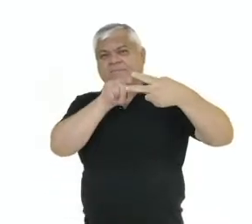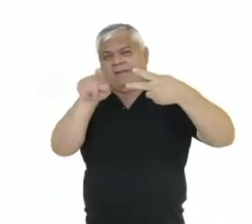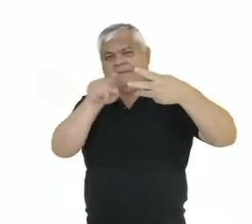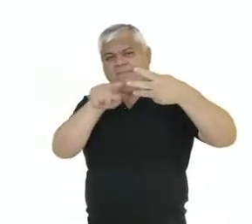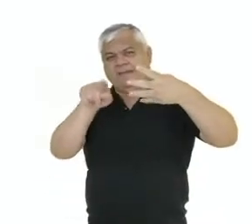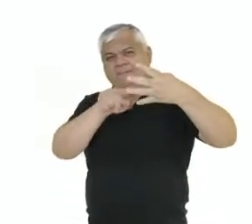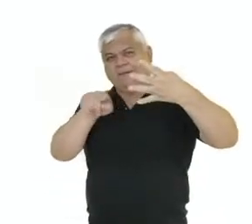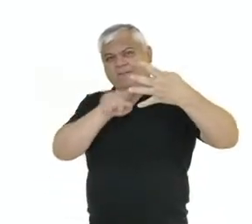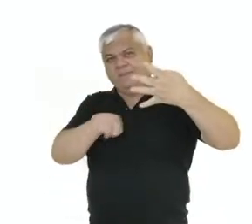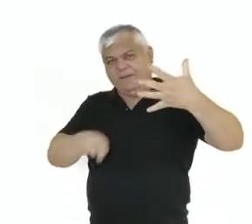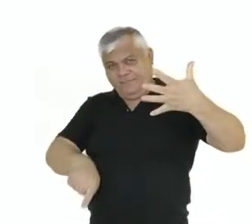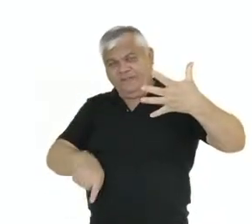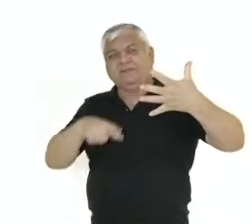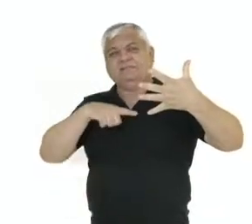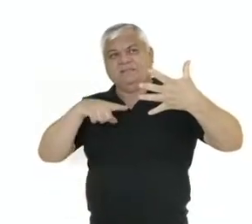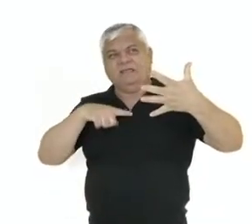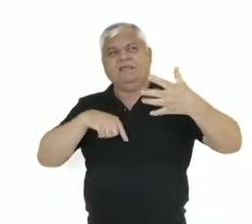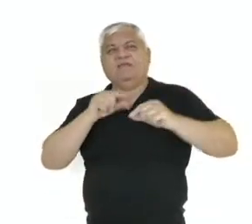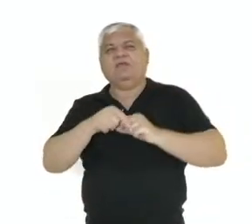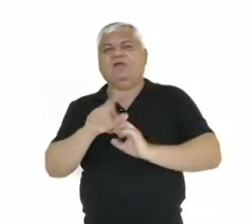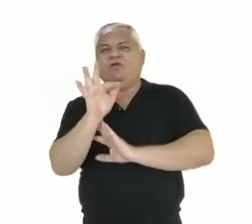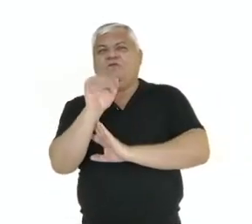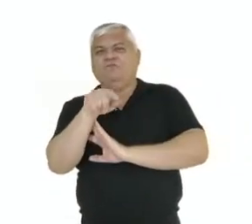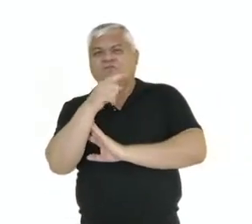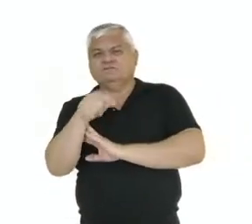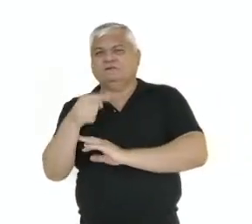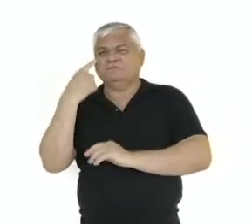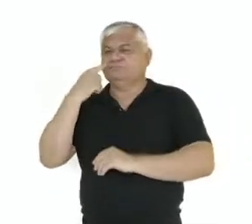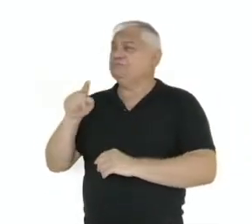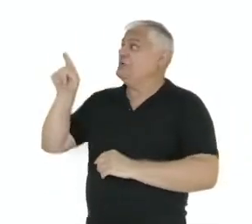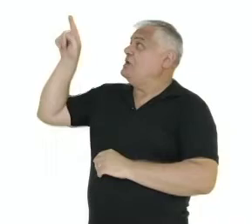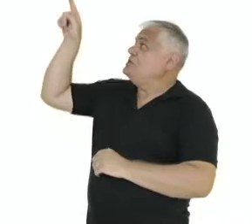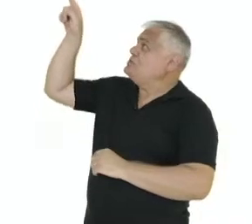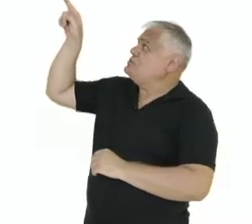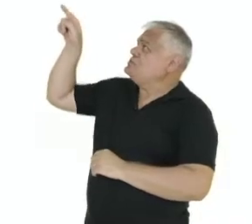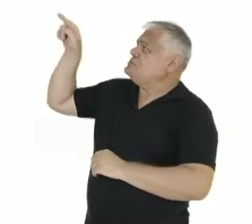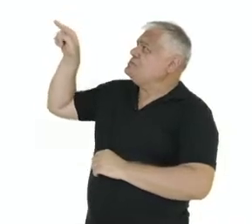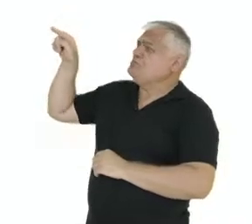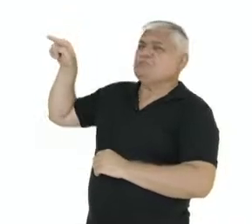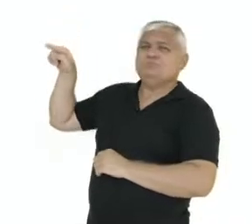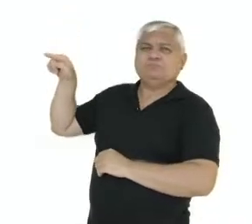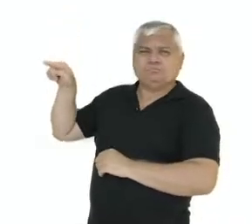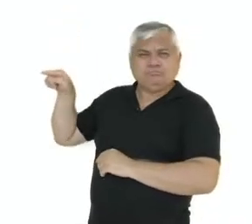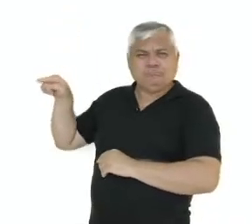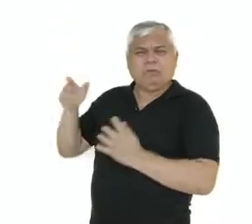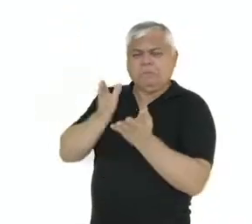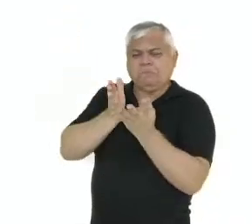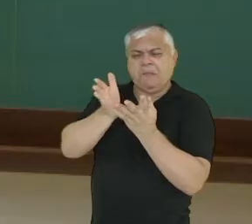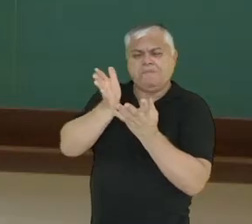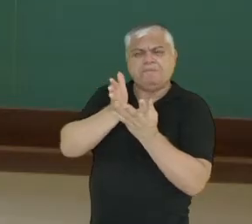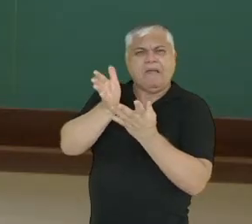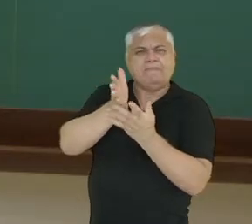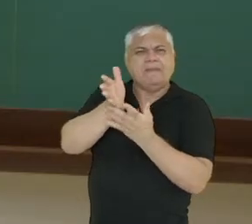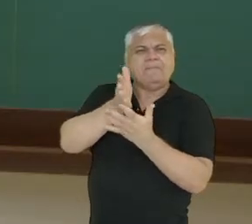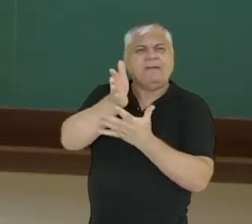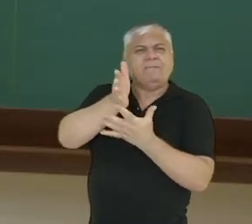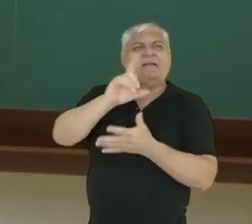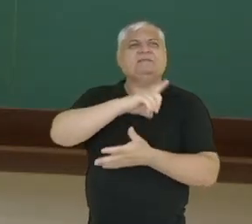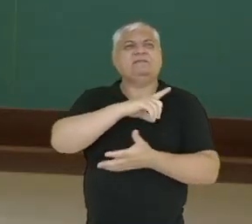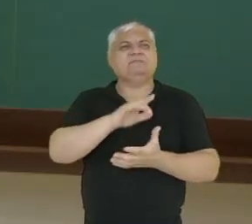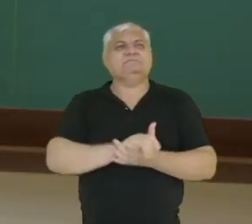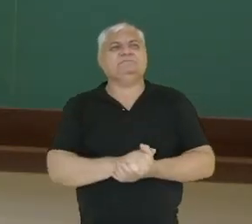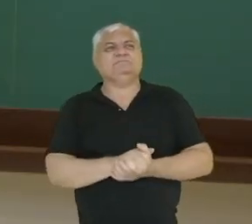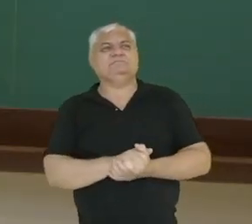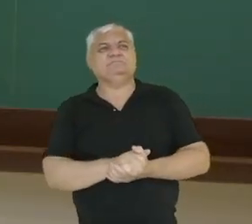subdivisão: isomeria de função, cadeia, posição, metameria e tautomeria.